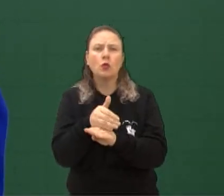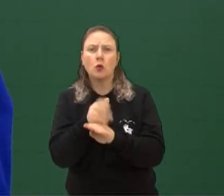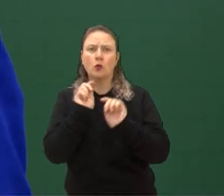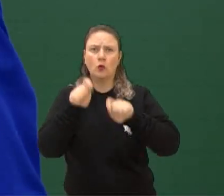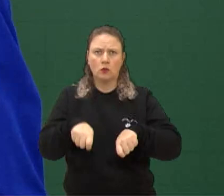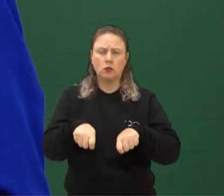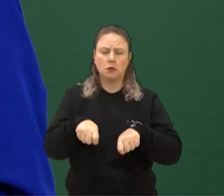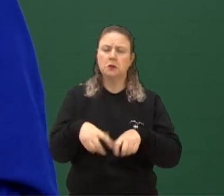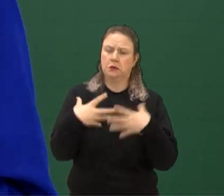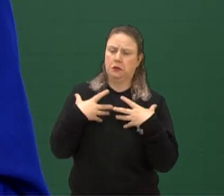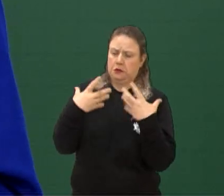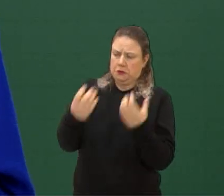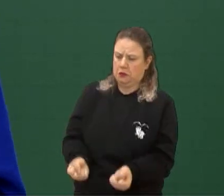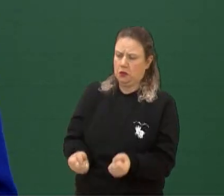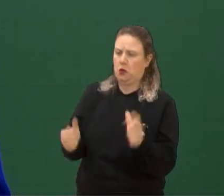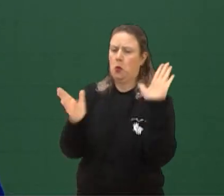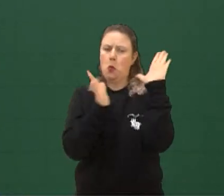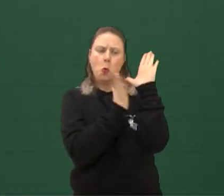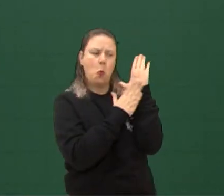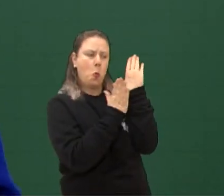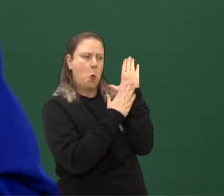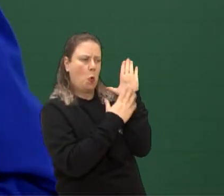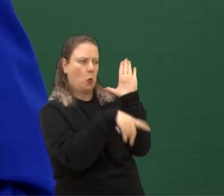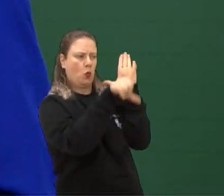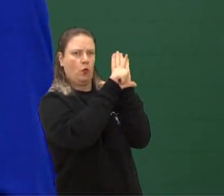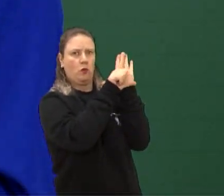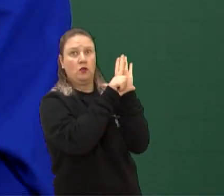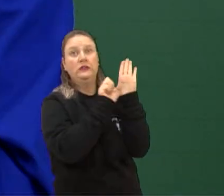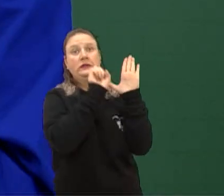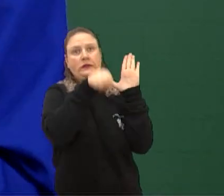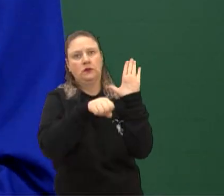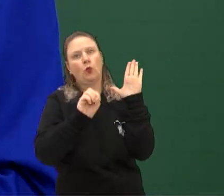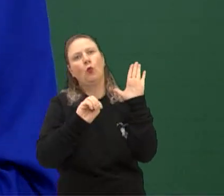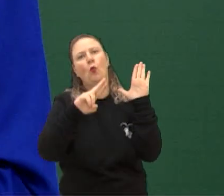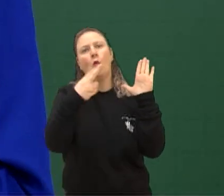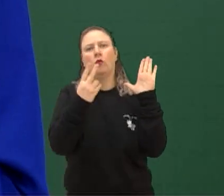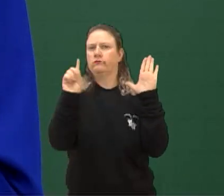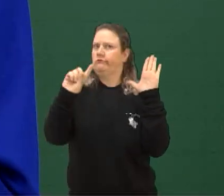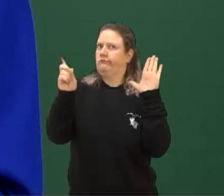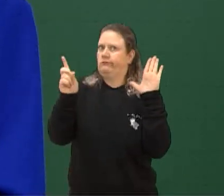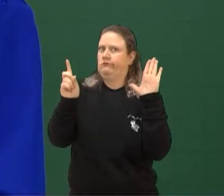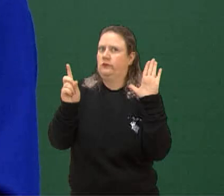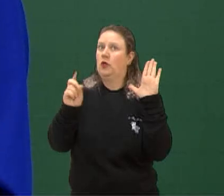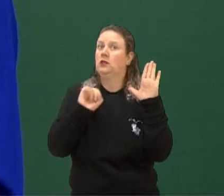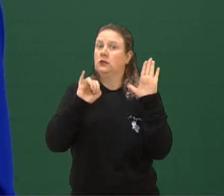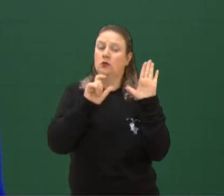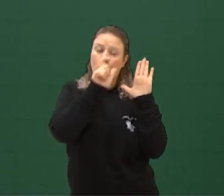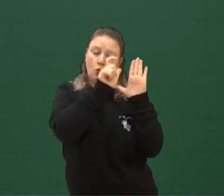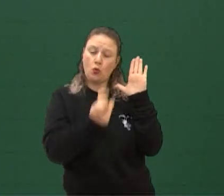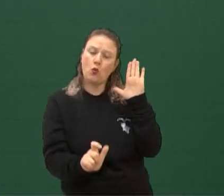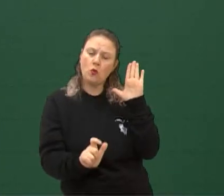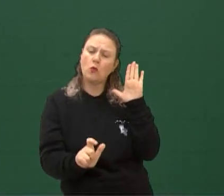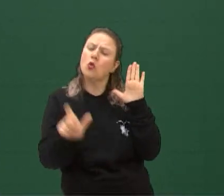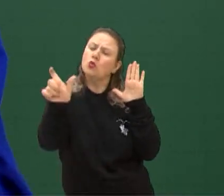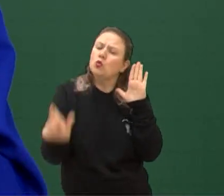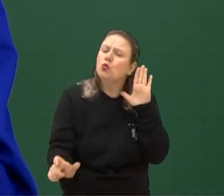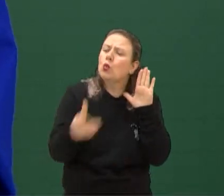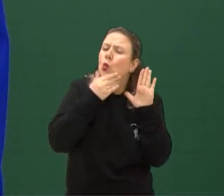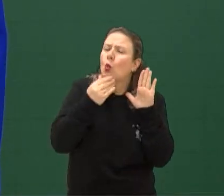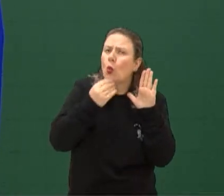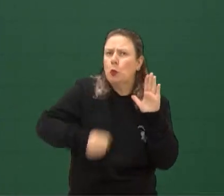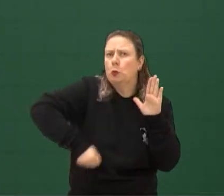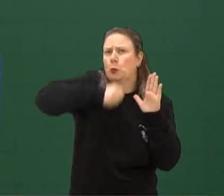ou rejeitava as propostas de lei, tá? Quando esse cidadão alcançava uma determinada idade, já